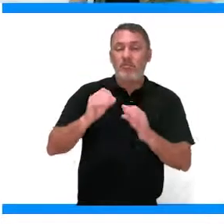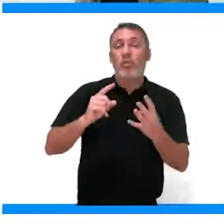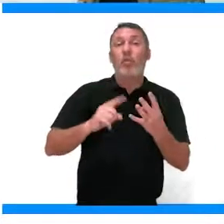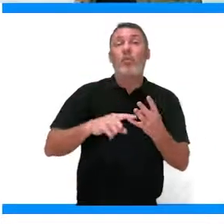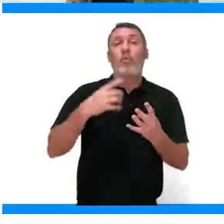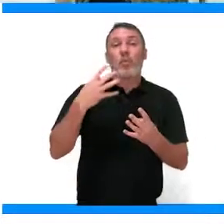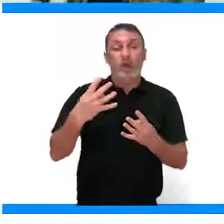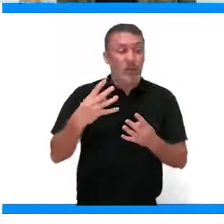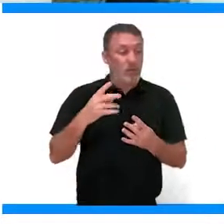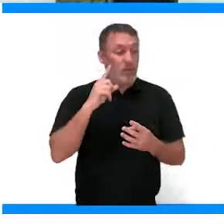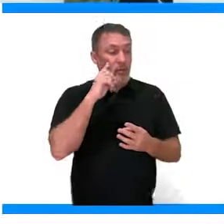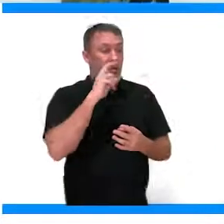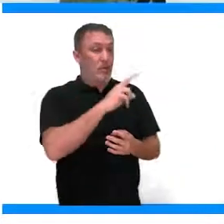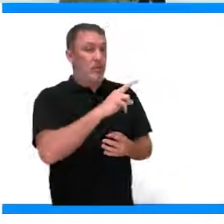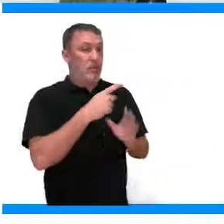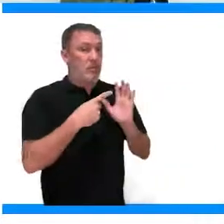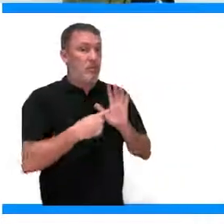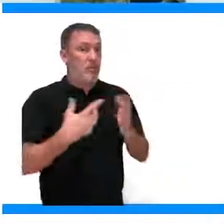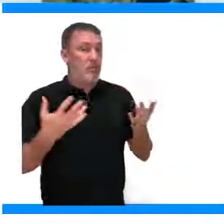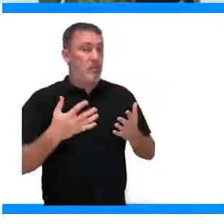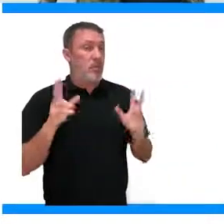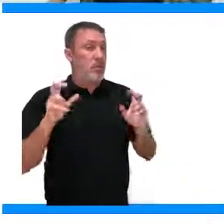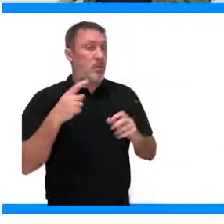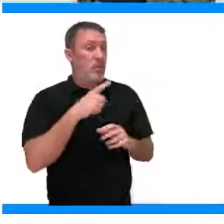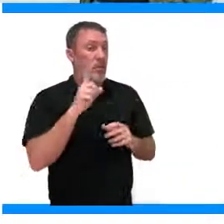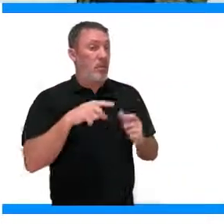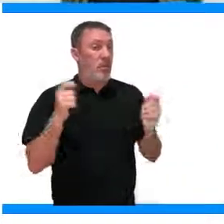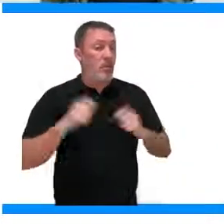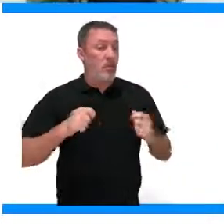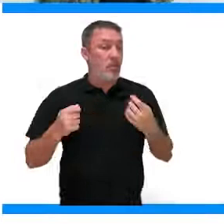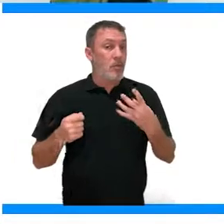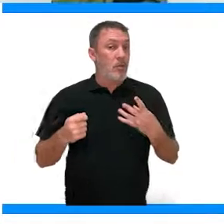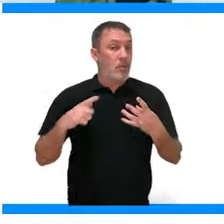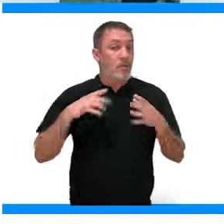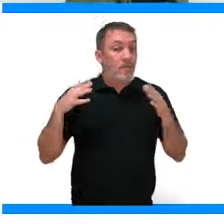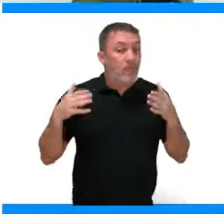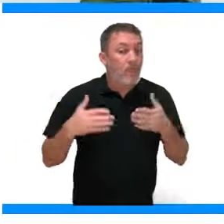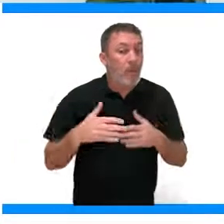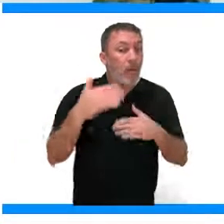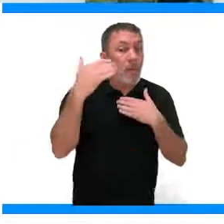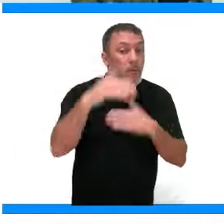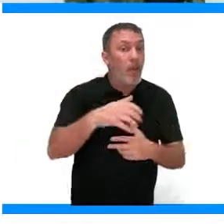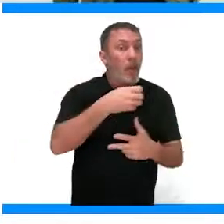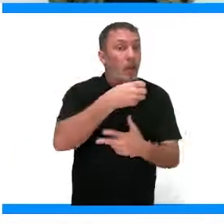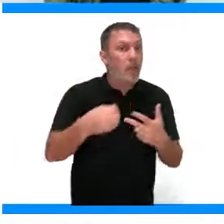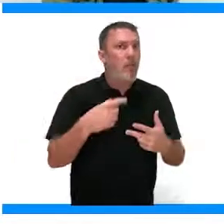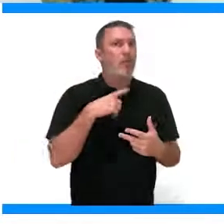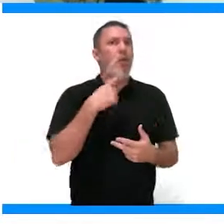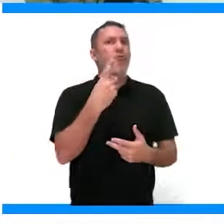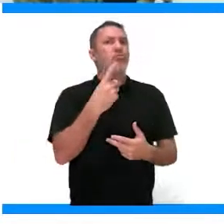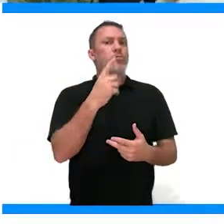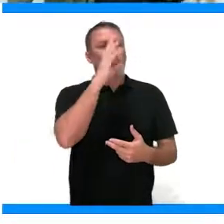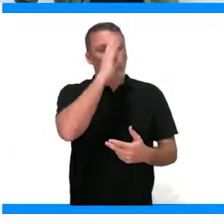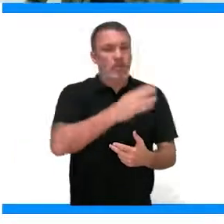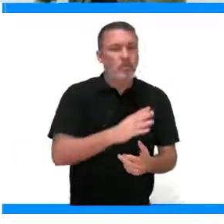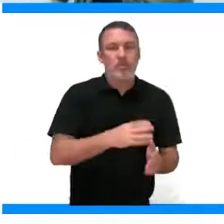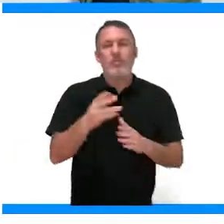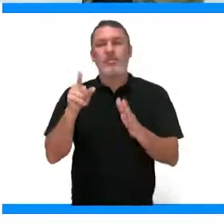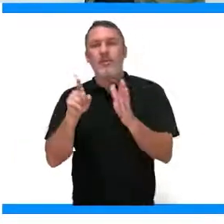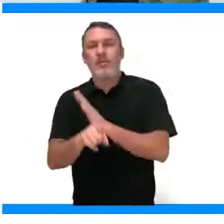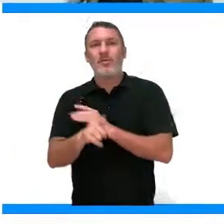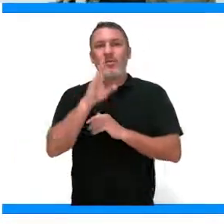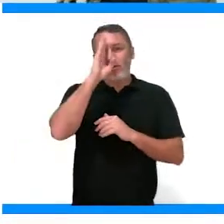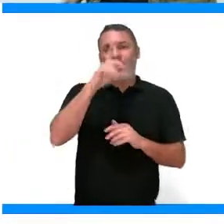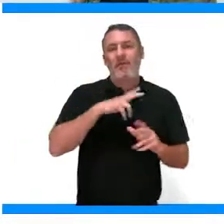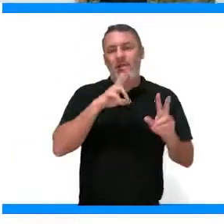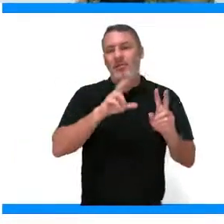medidas. Competência 4, tá aí na sua tela aí, ó, proporcionalidade. Competência 5, funções e gráficos. Competência